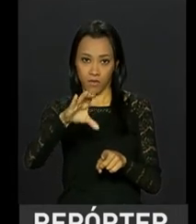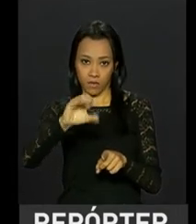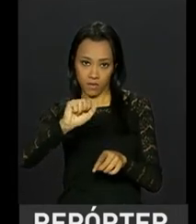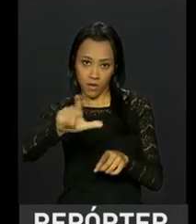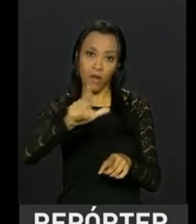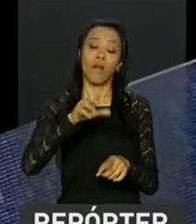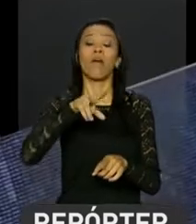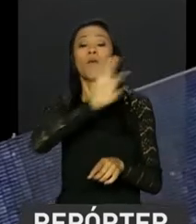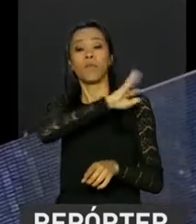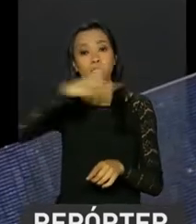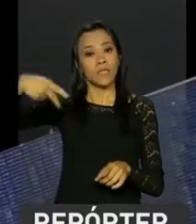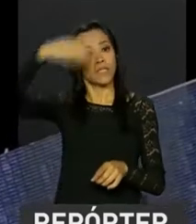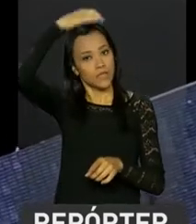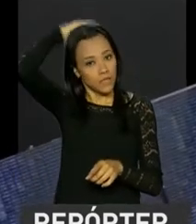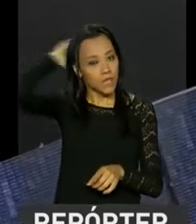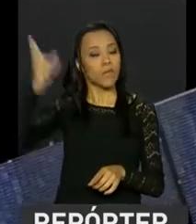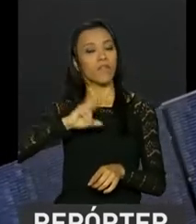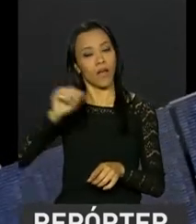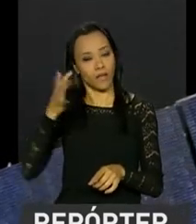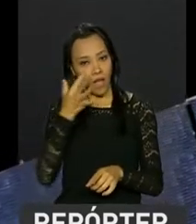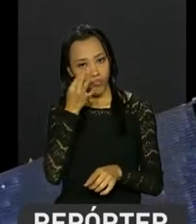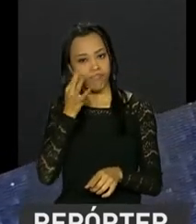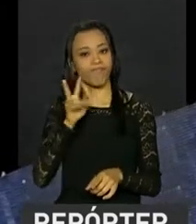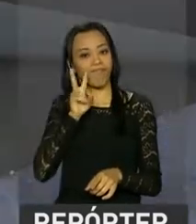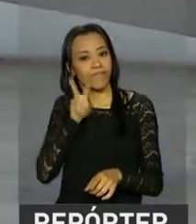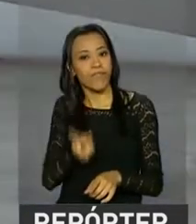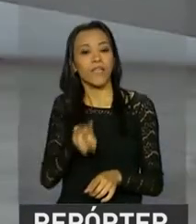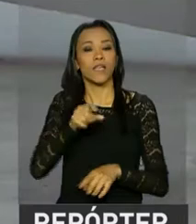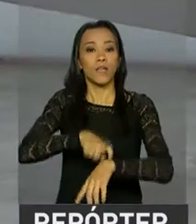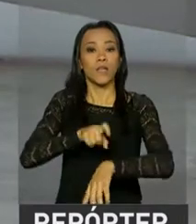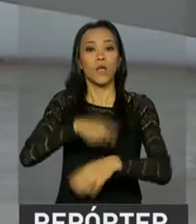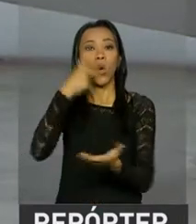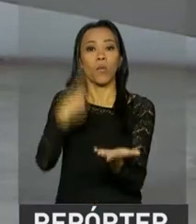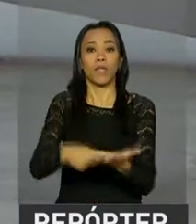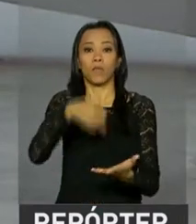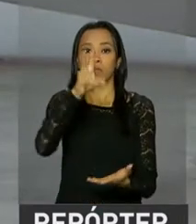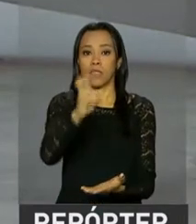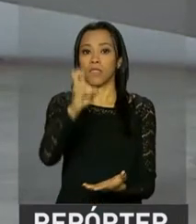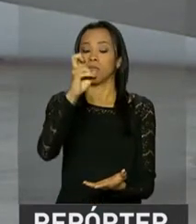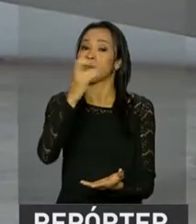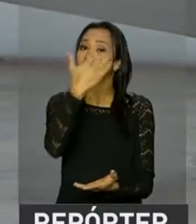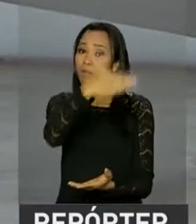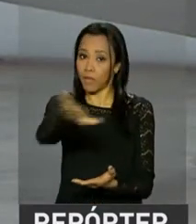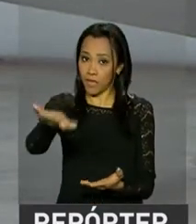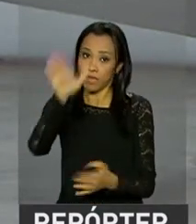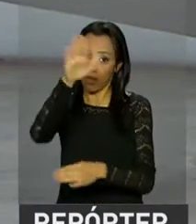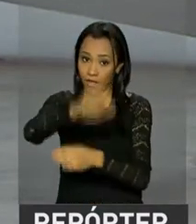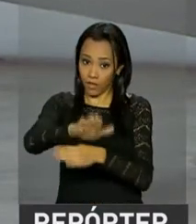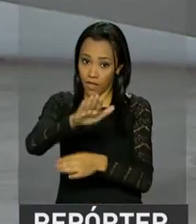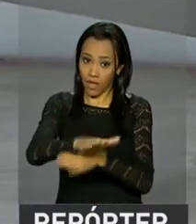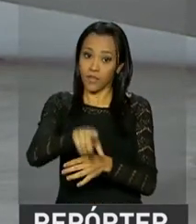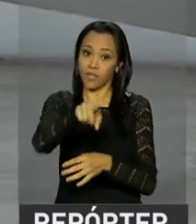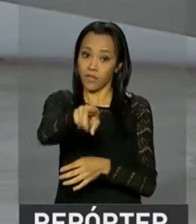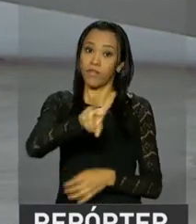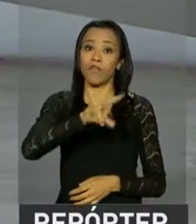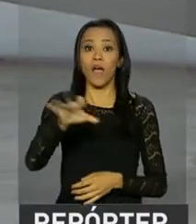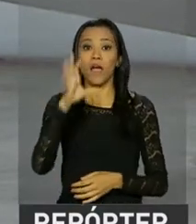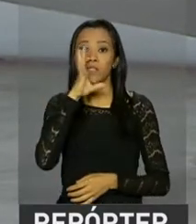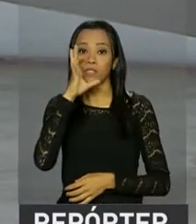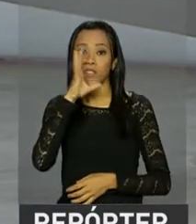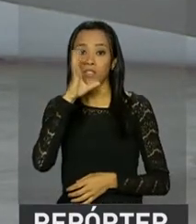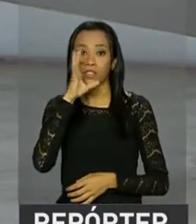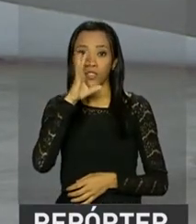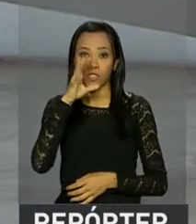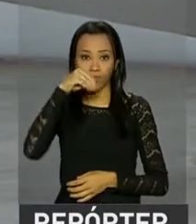de lançamento marcada para as 5 e meia da tarde michel temer vai assistir ao lançamento da sala do